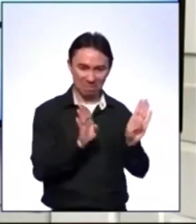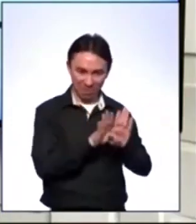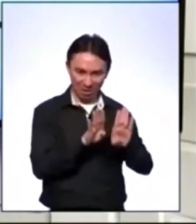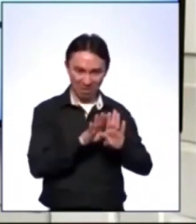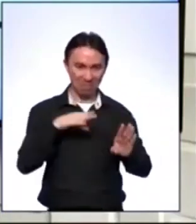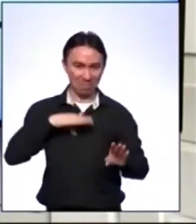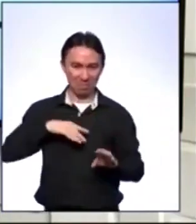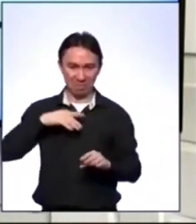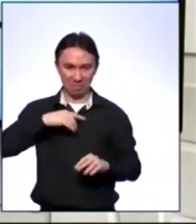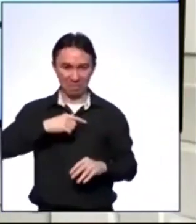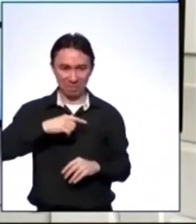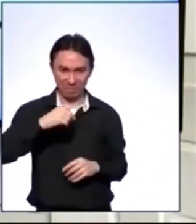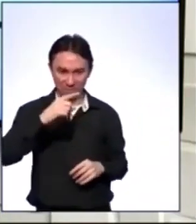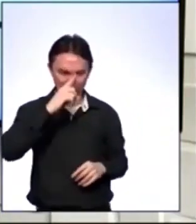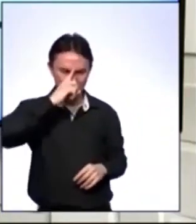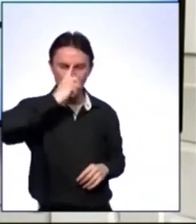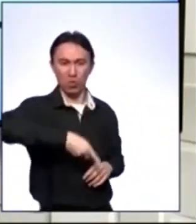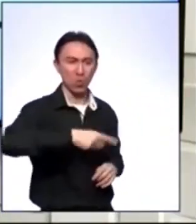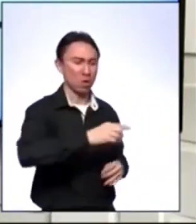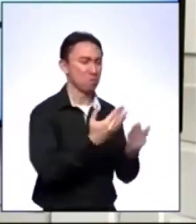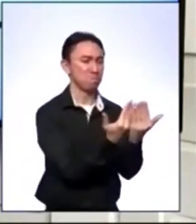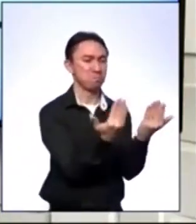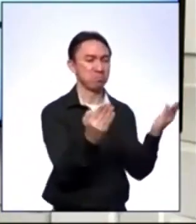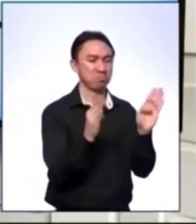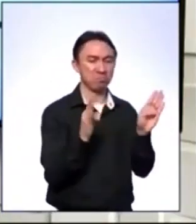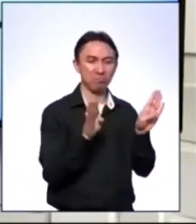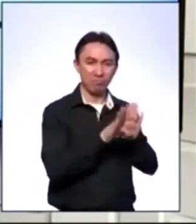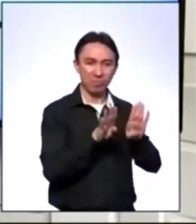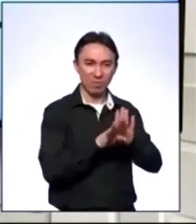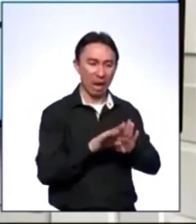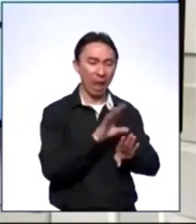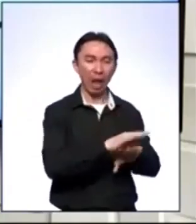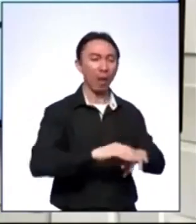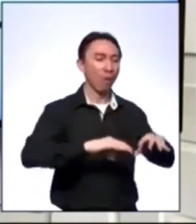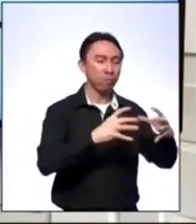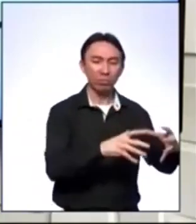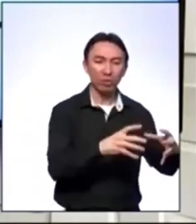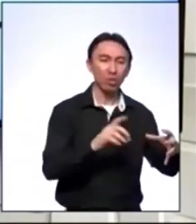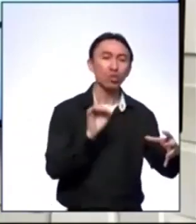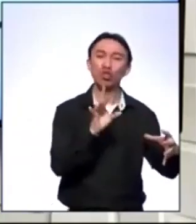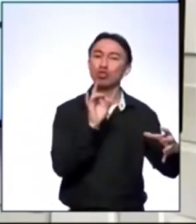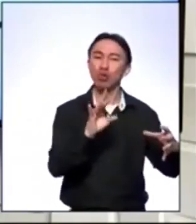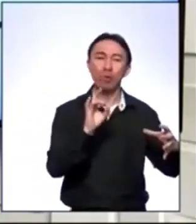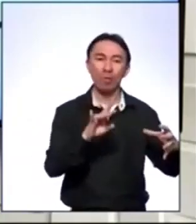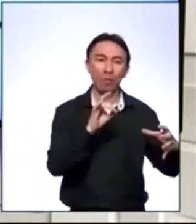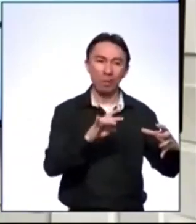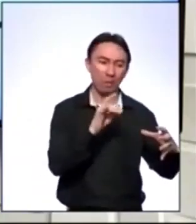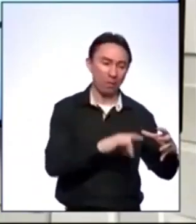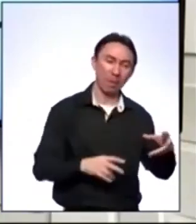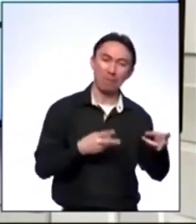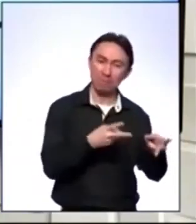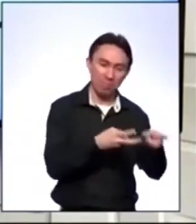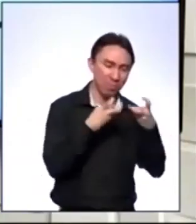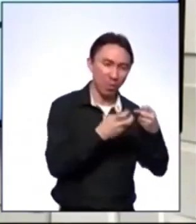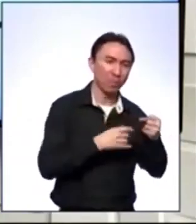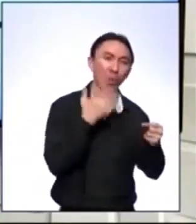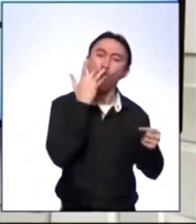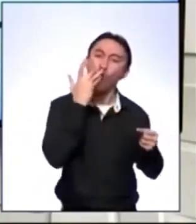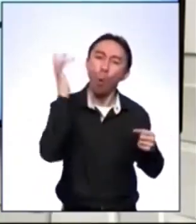português, ninguém entra, ninguém sai. Aquilo tornou-se um espaço de extração de minério que foi